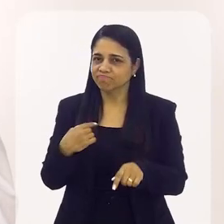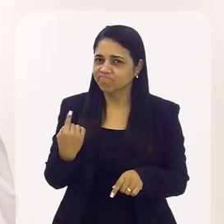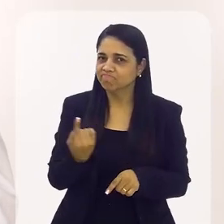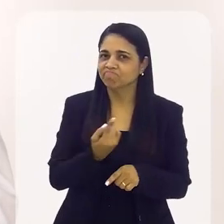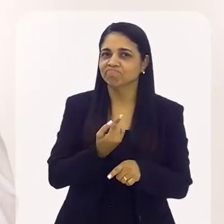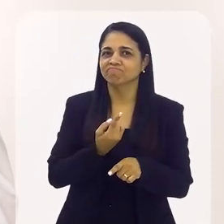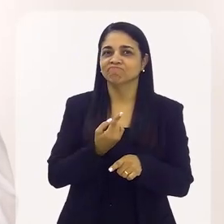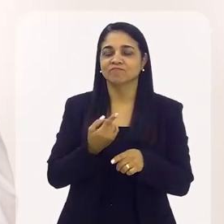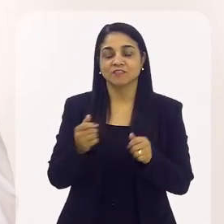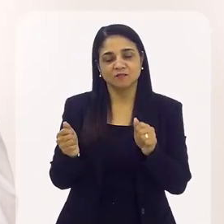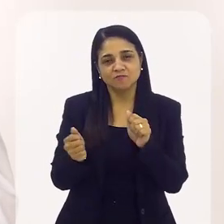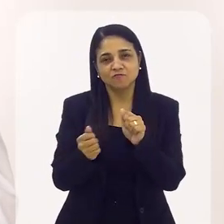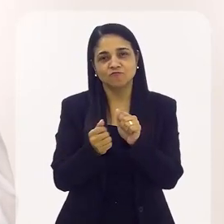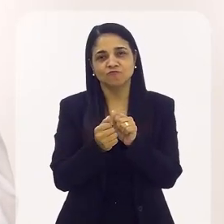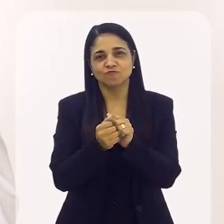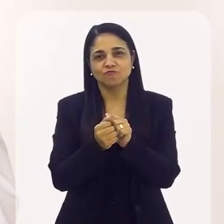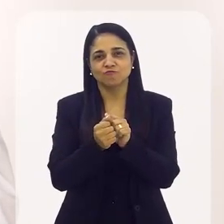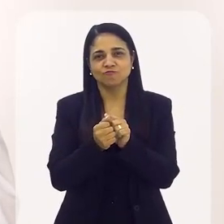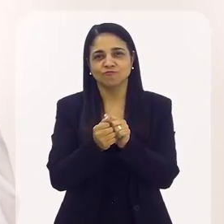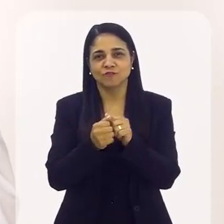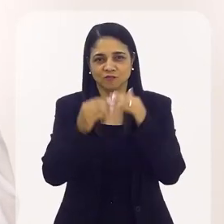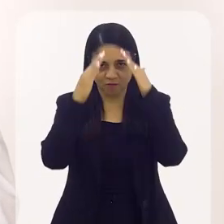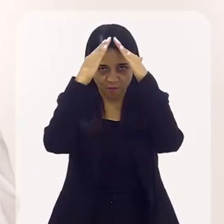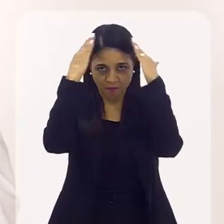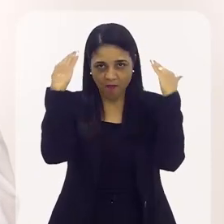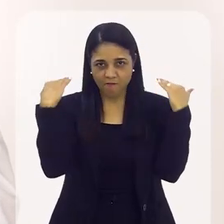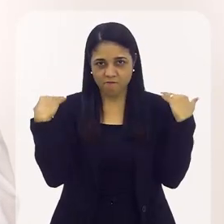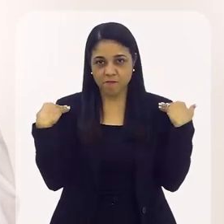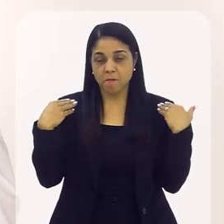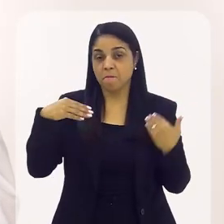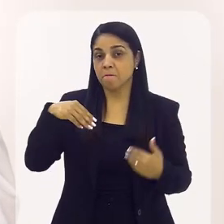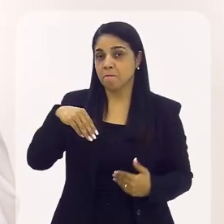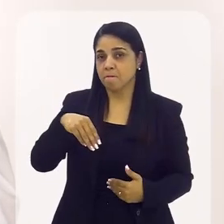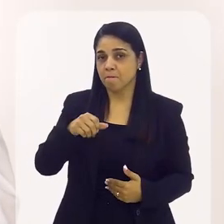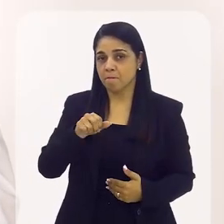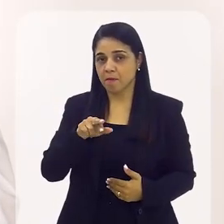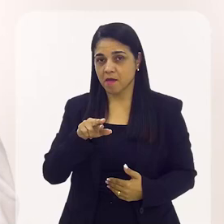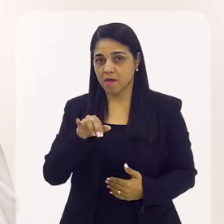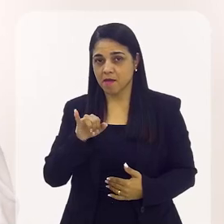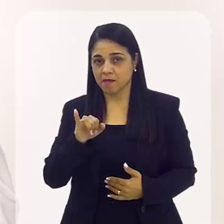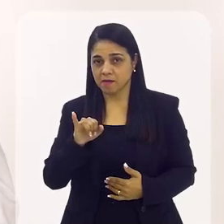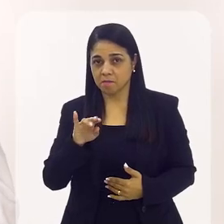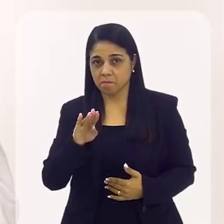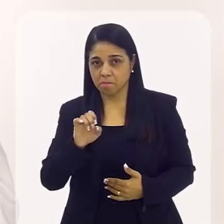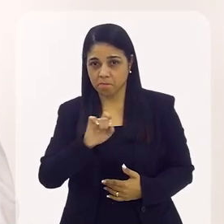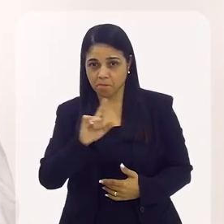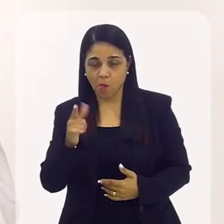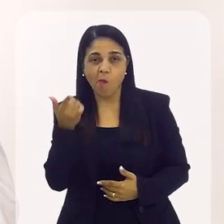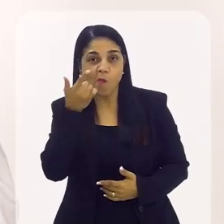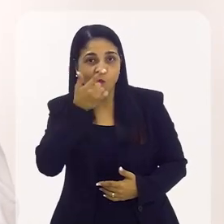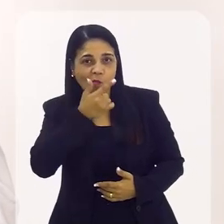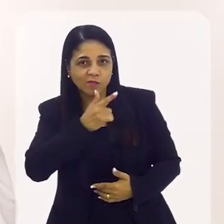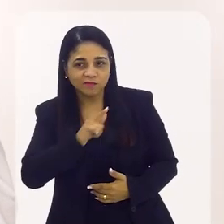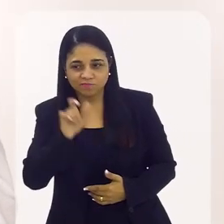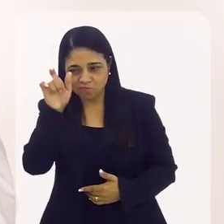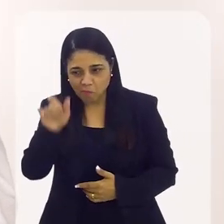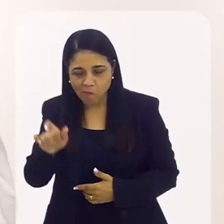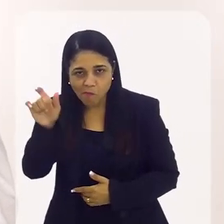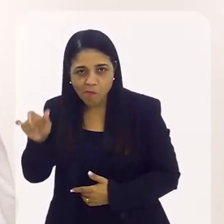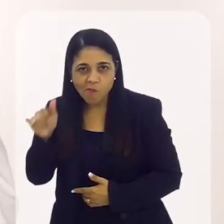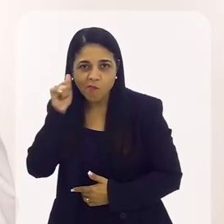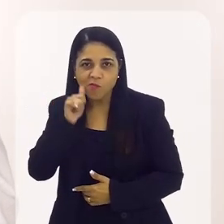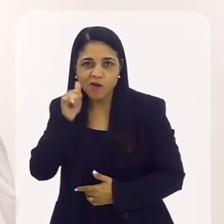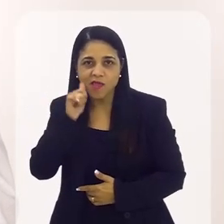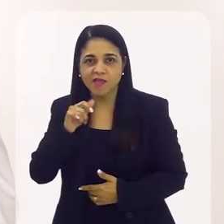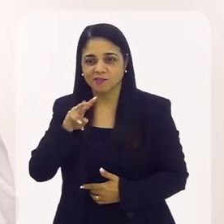ela e com a nossa querida Freira Maribel, conseguimos tirar algumas mulheres